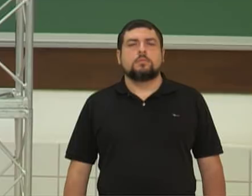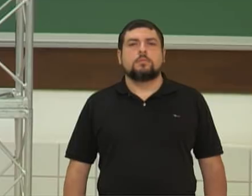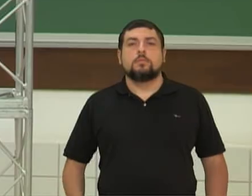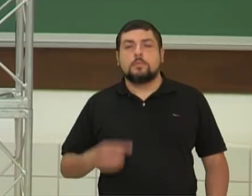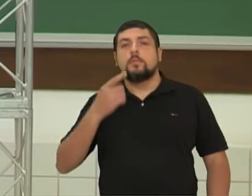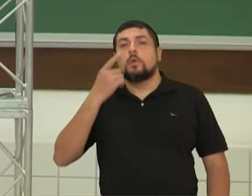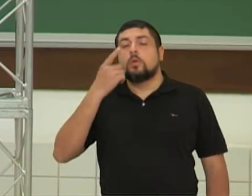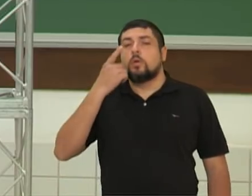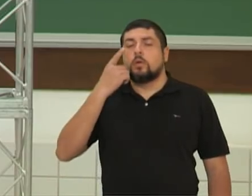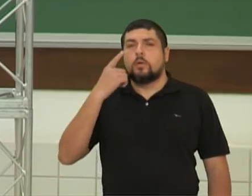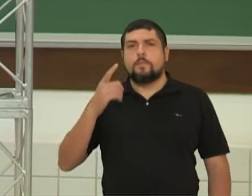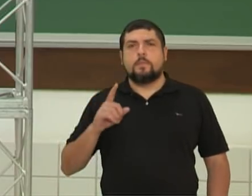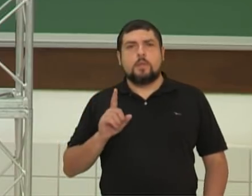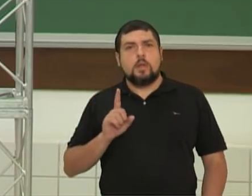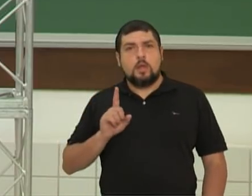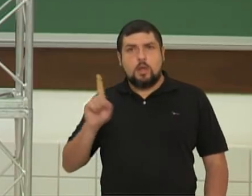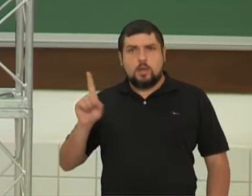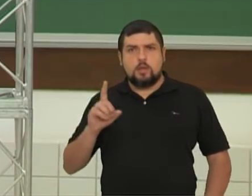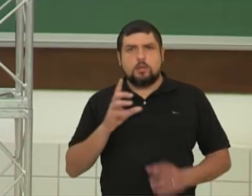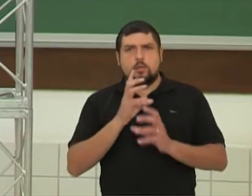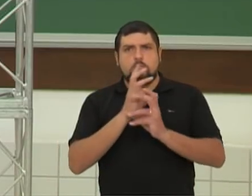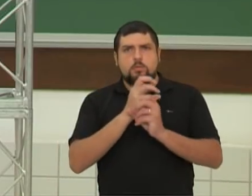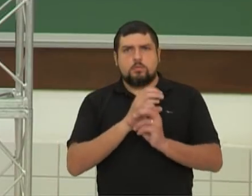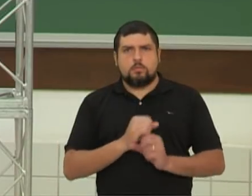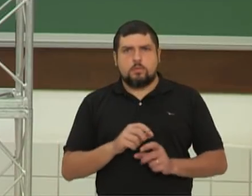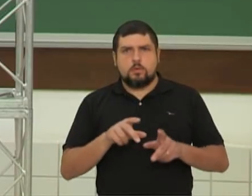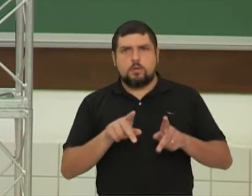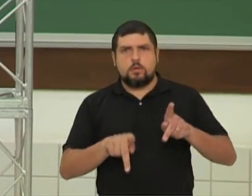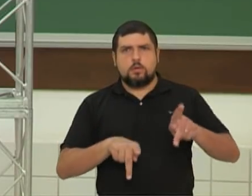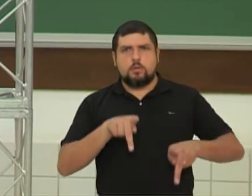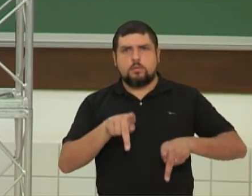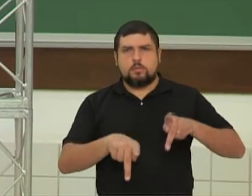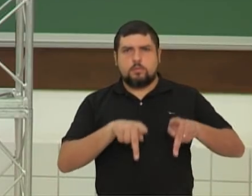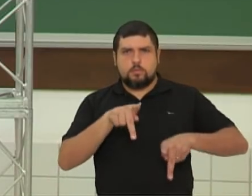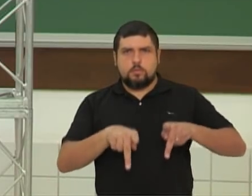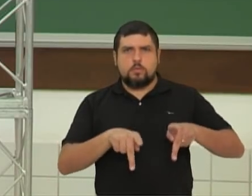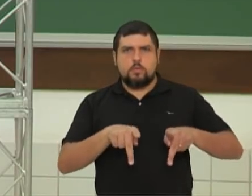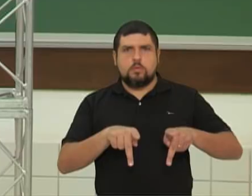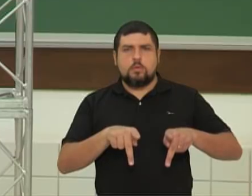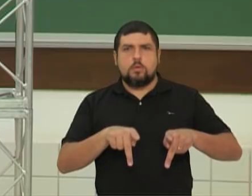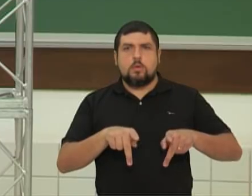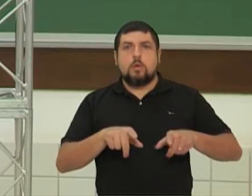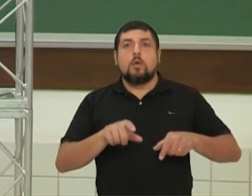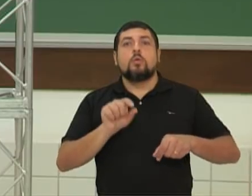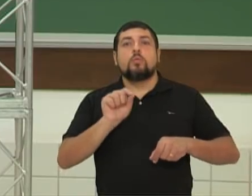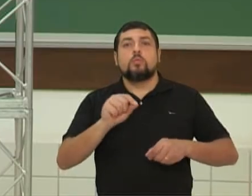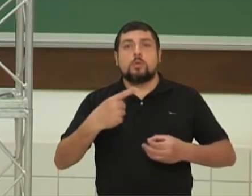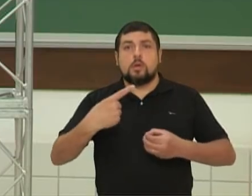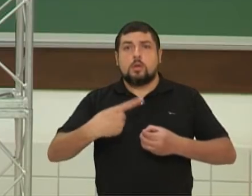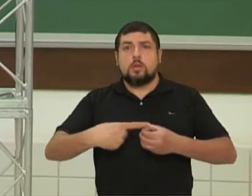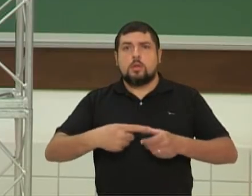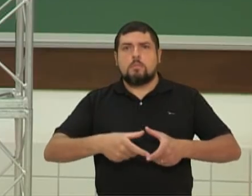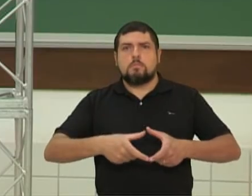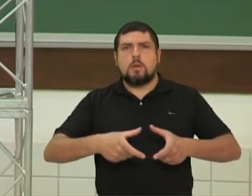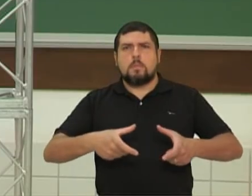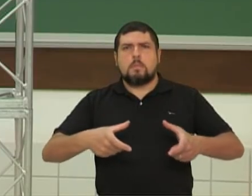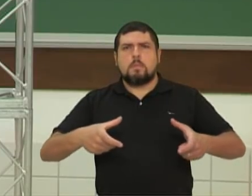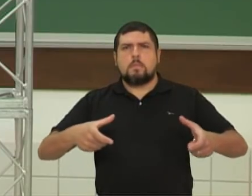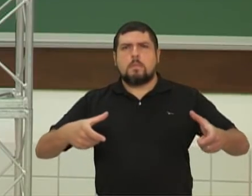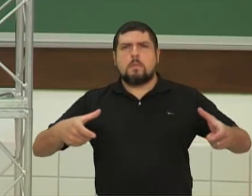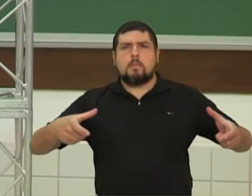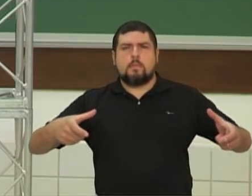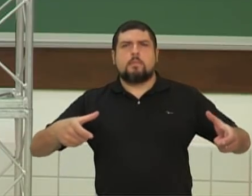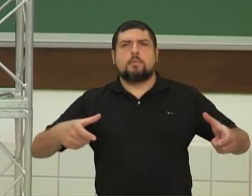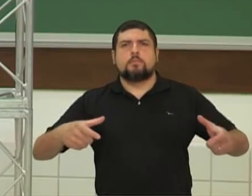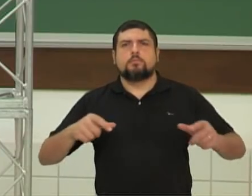Olha só, normalmente esses problemas de população, normalmente o crescimento é exponencial. A gente fala isso, teve um